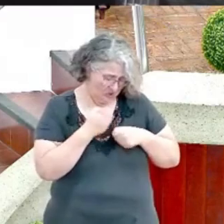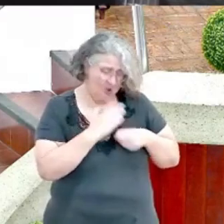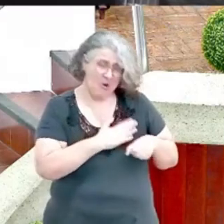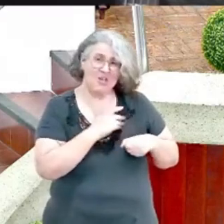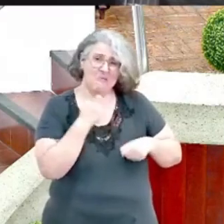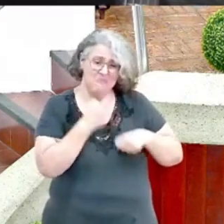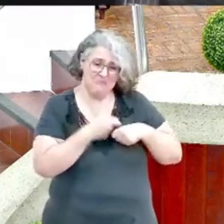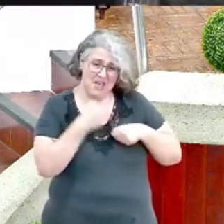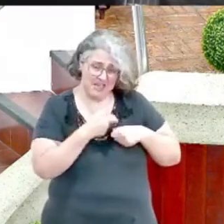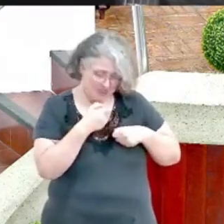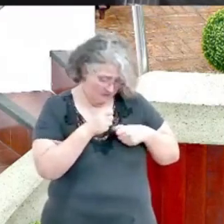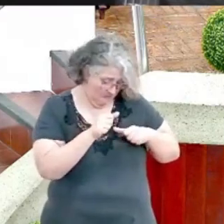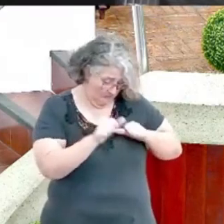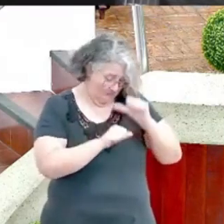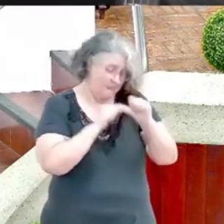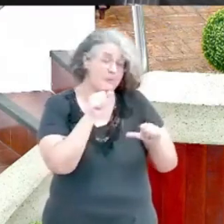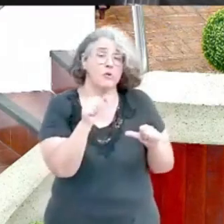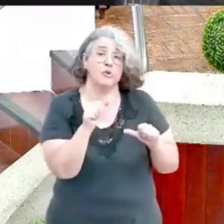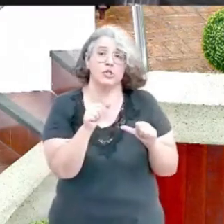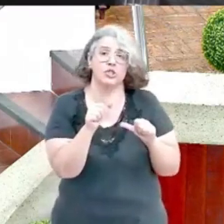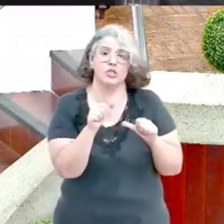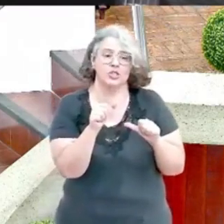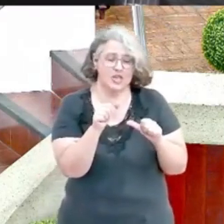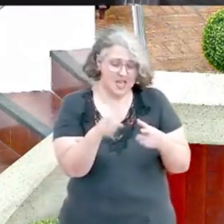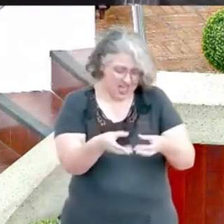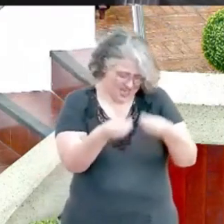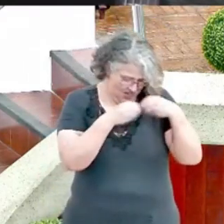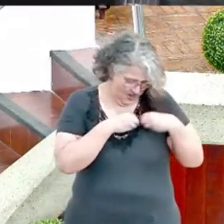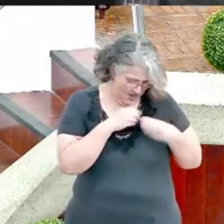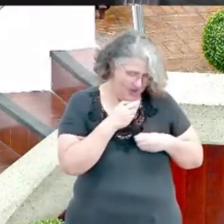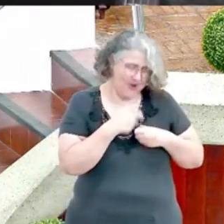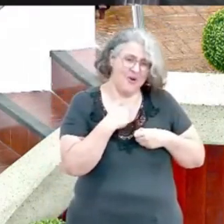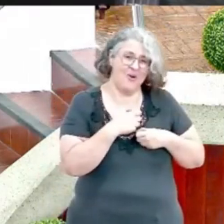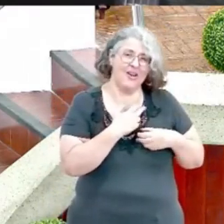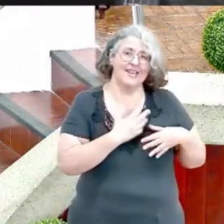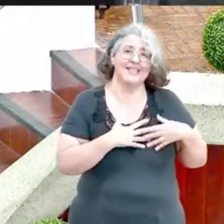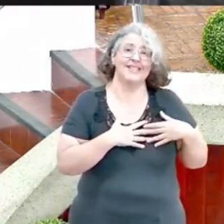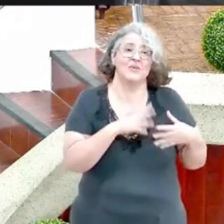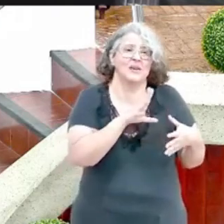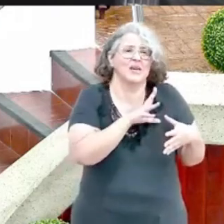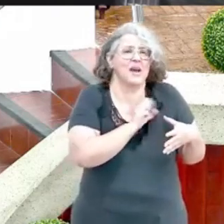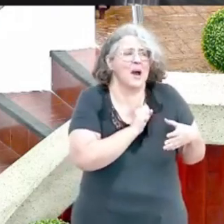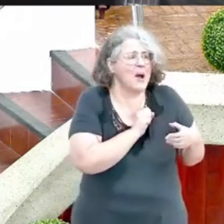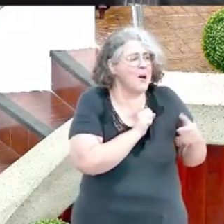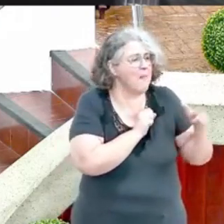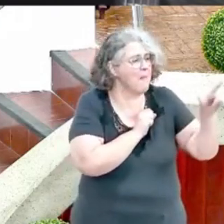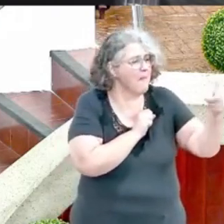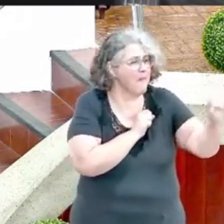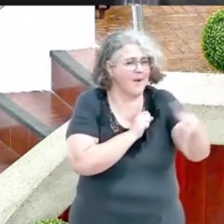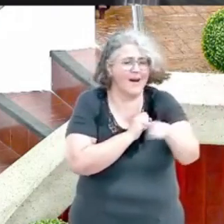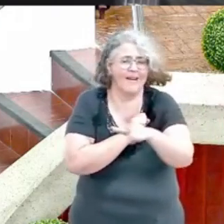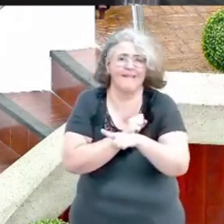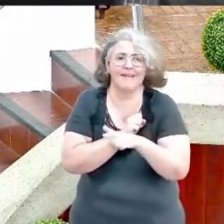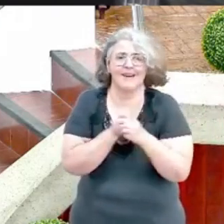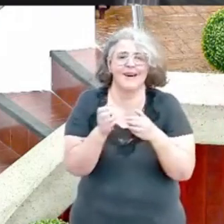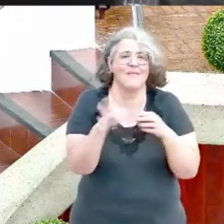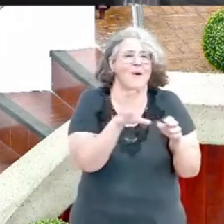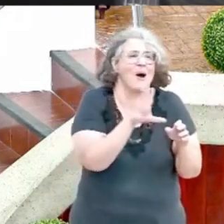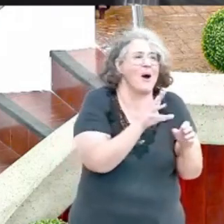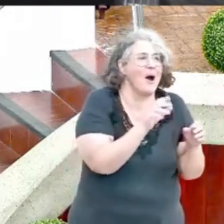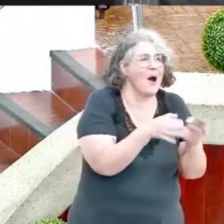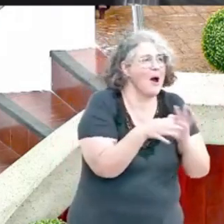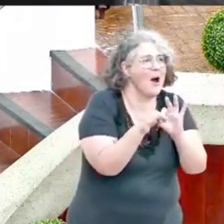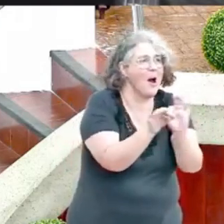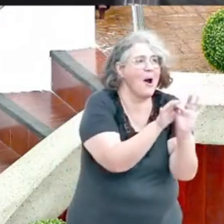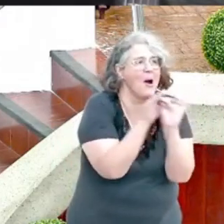lhe dê um coração que ama o culto a Deus, que ama a presença dos irmãos, que ama a comunhão dos santos. Clame